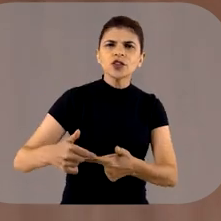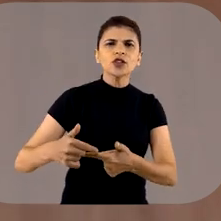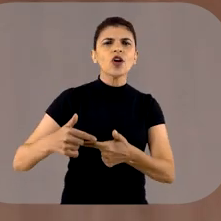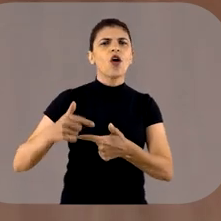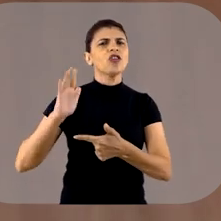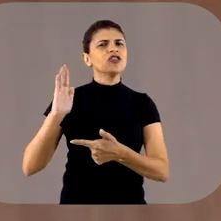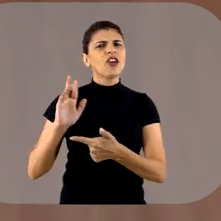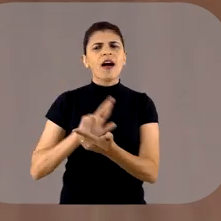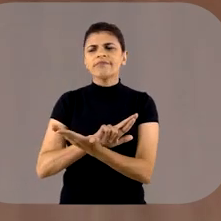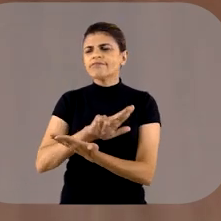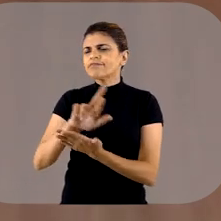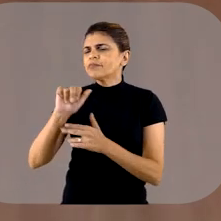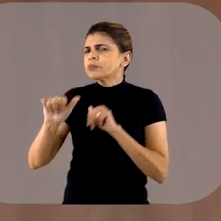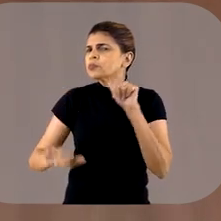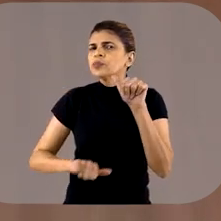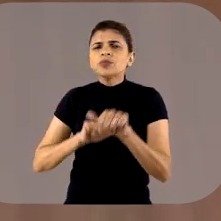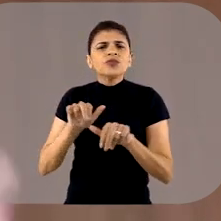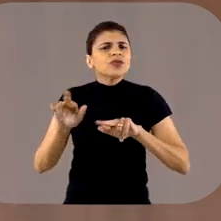bastante